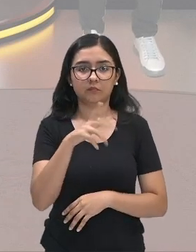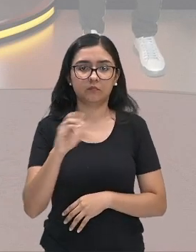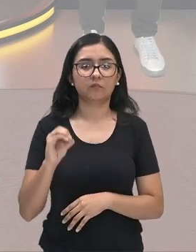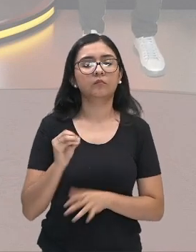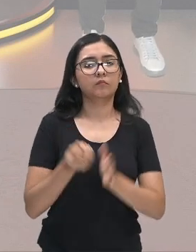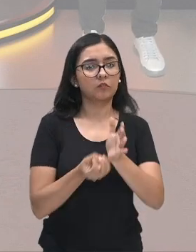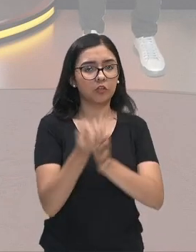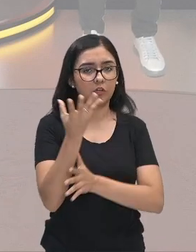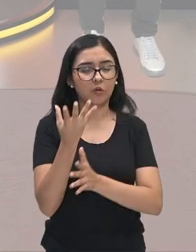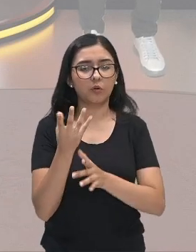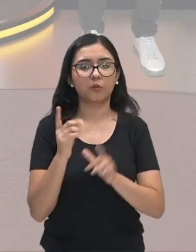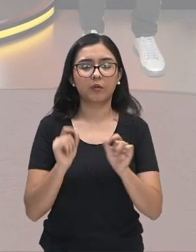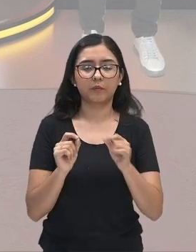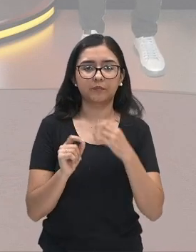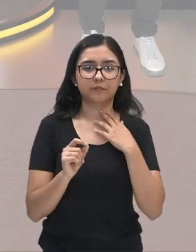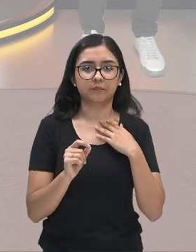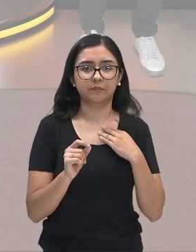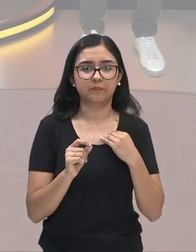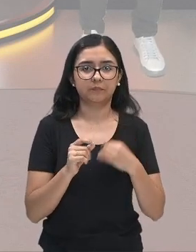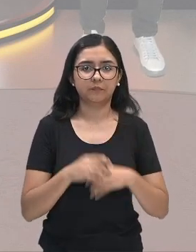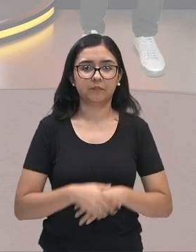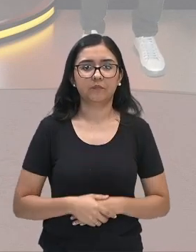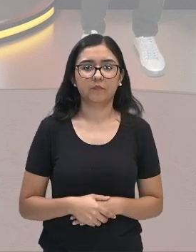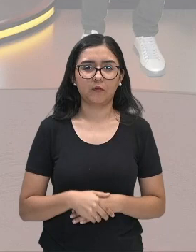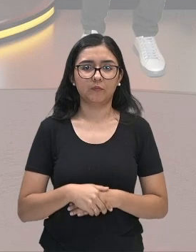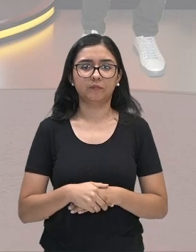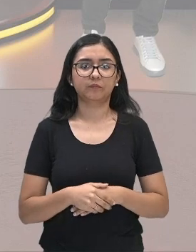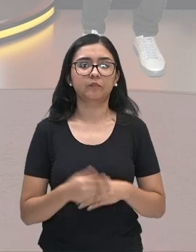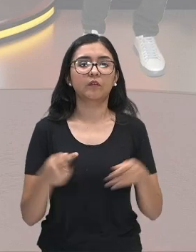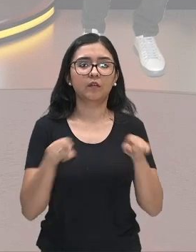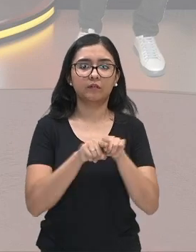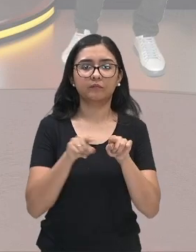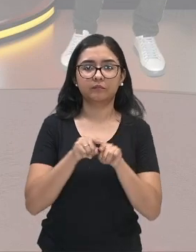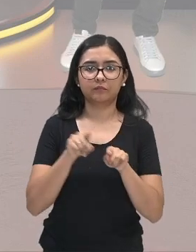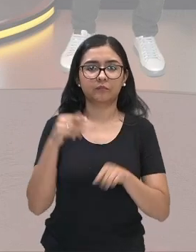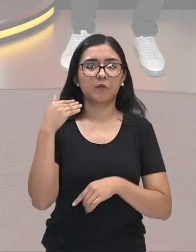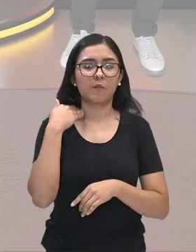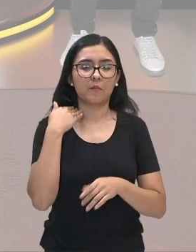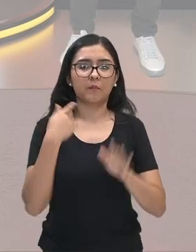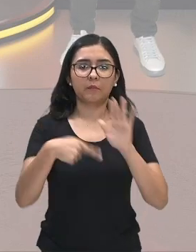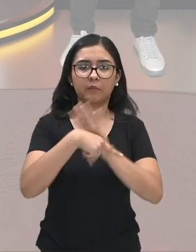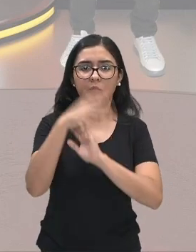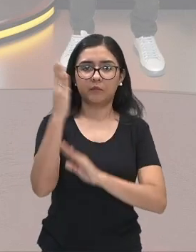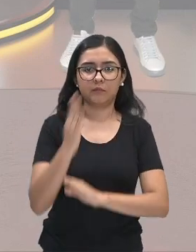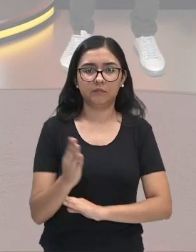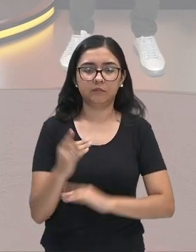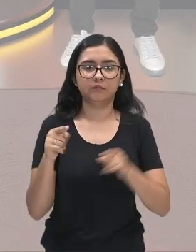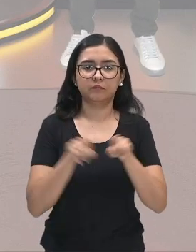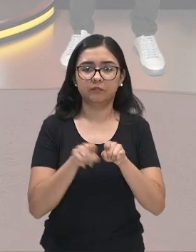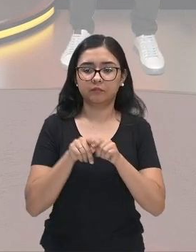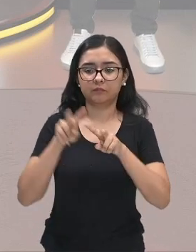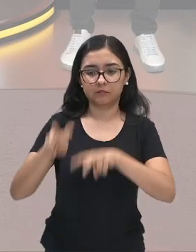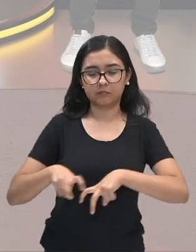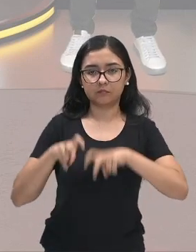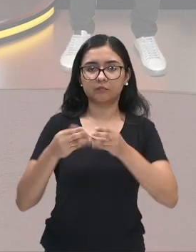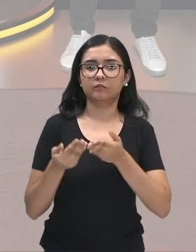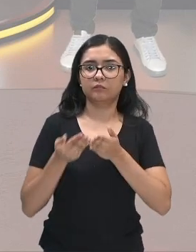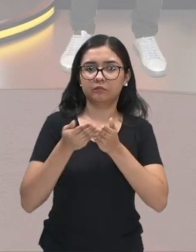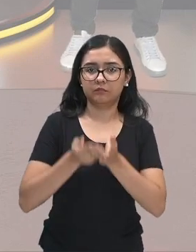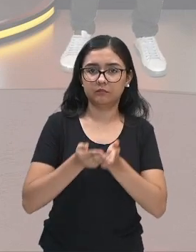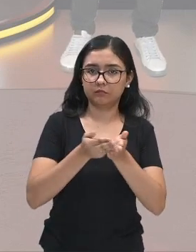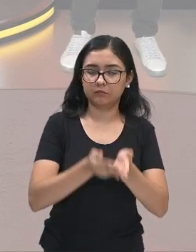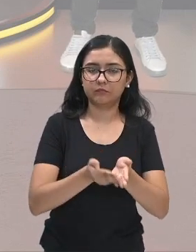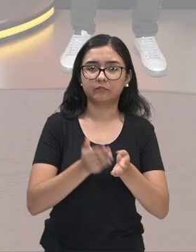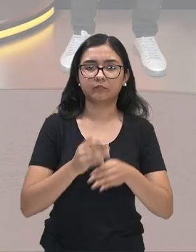criou ainda o que nós chamamos aí o Banco do Brasil e a Junta da Agricultura e de Navegação. Vejam